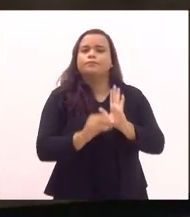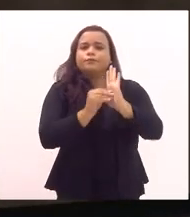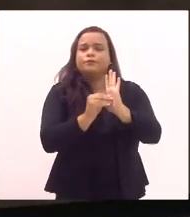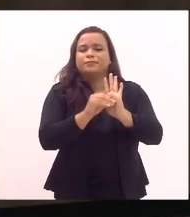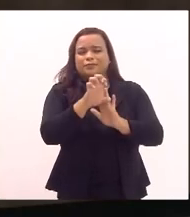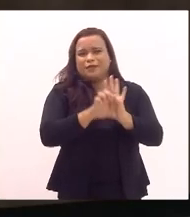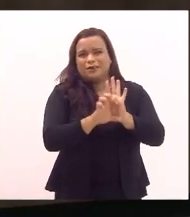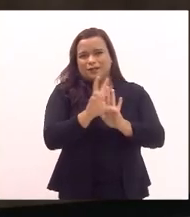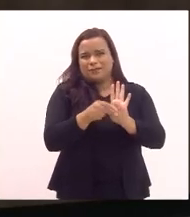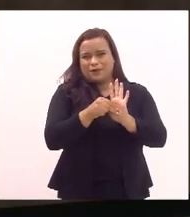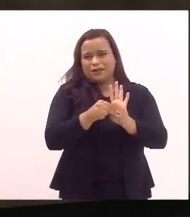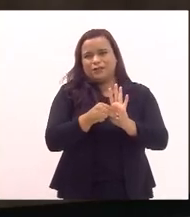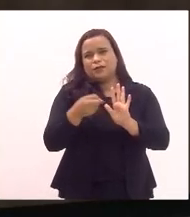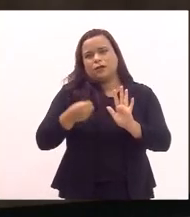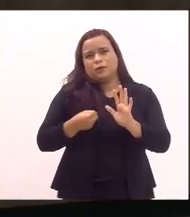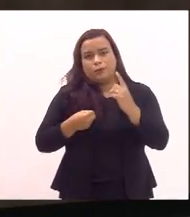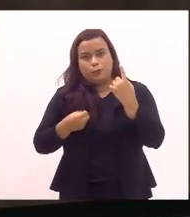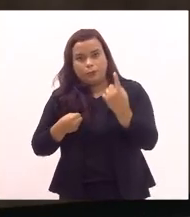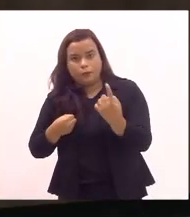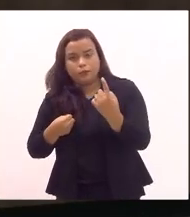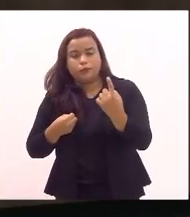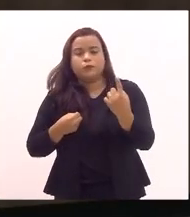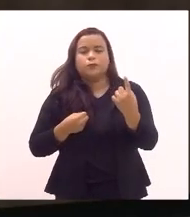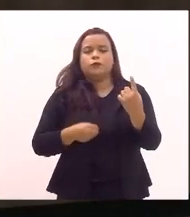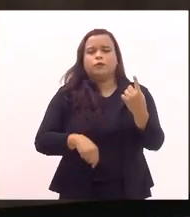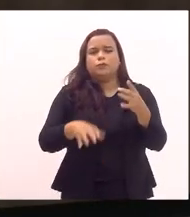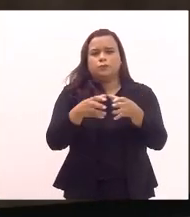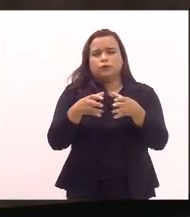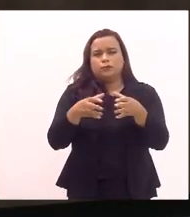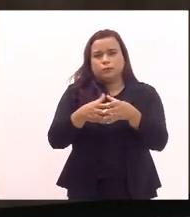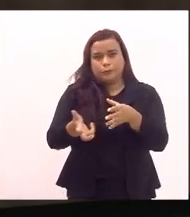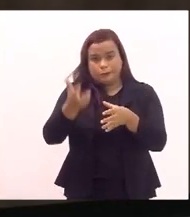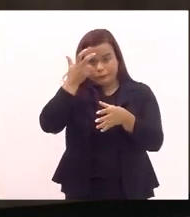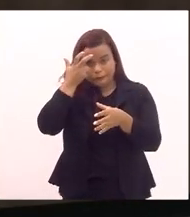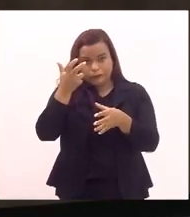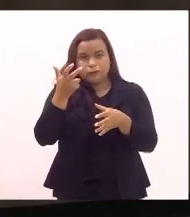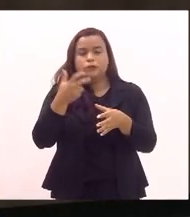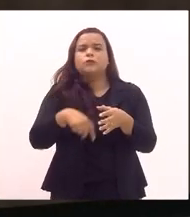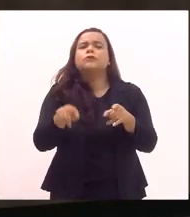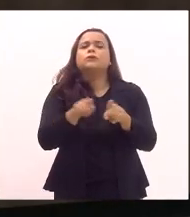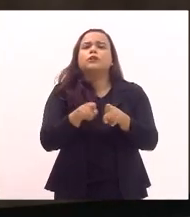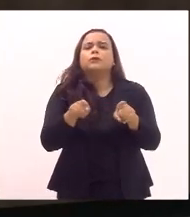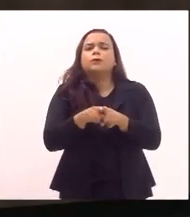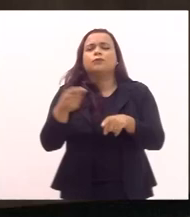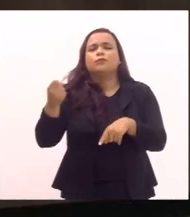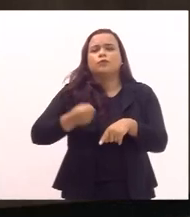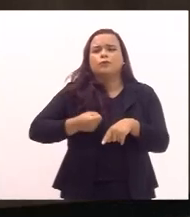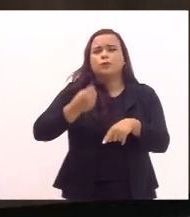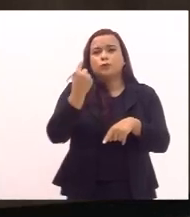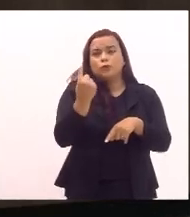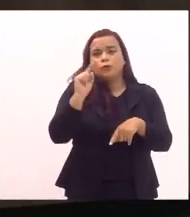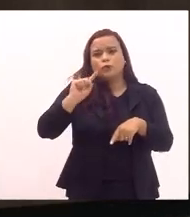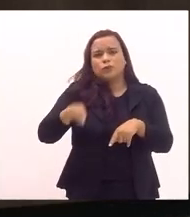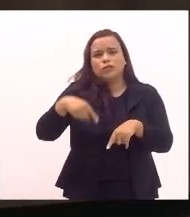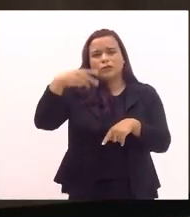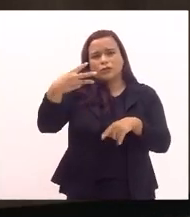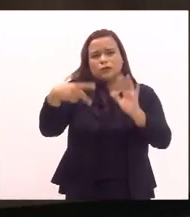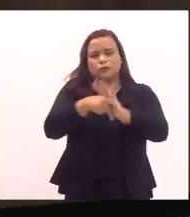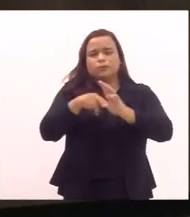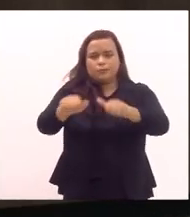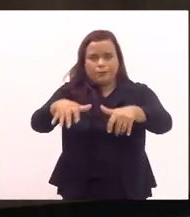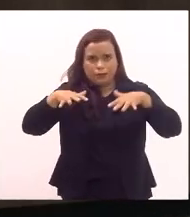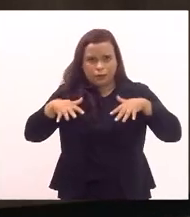aglutinativas emendas nº 1 da comissão de cultura e números um é 3D